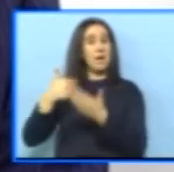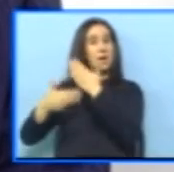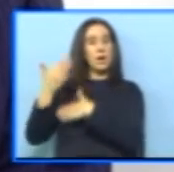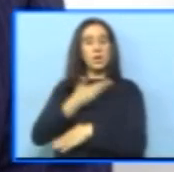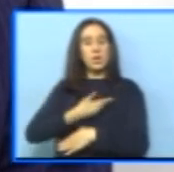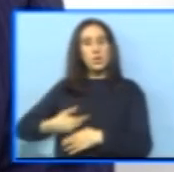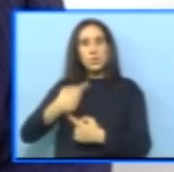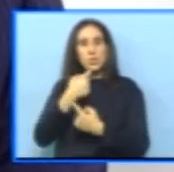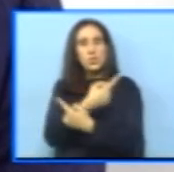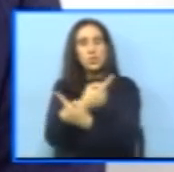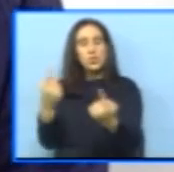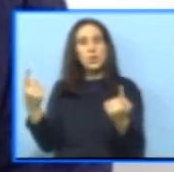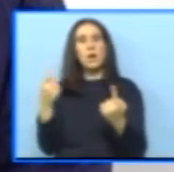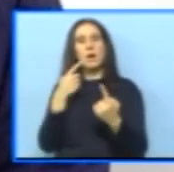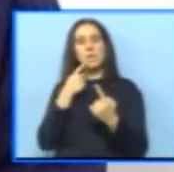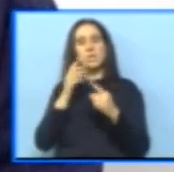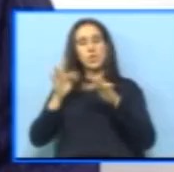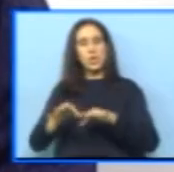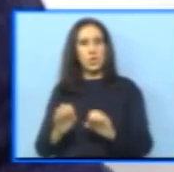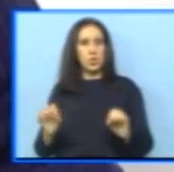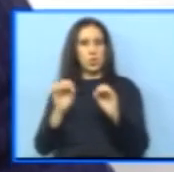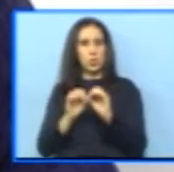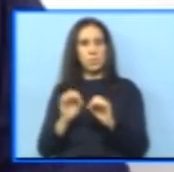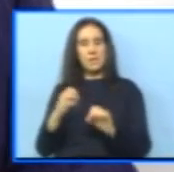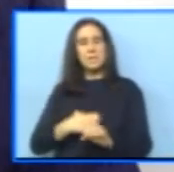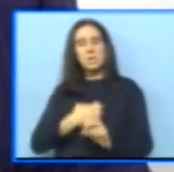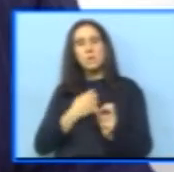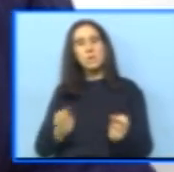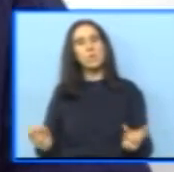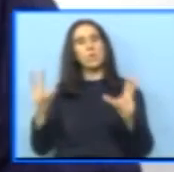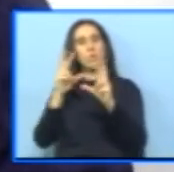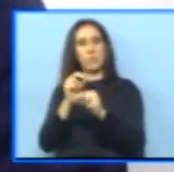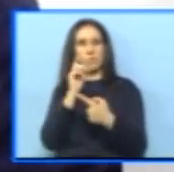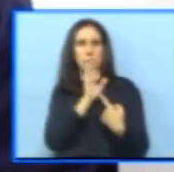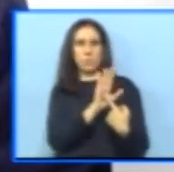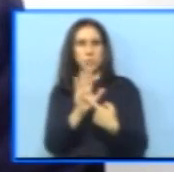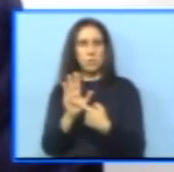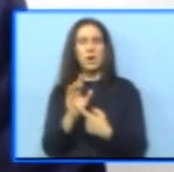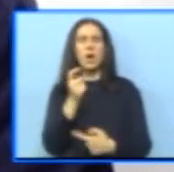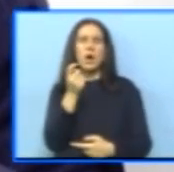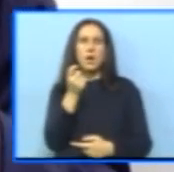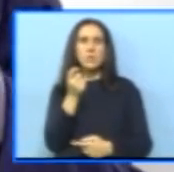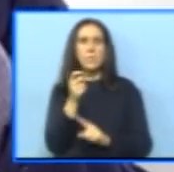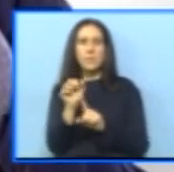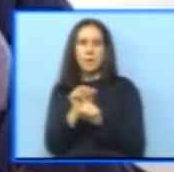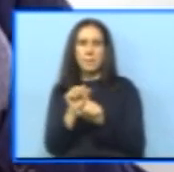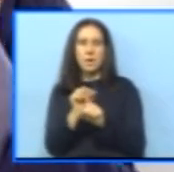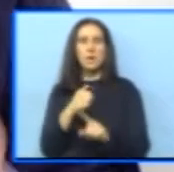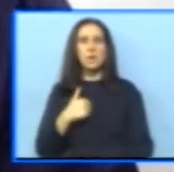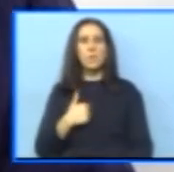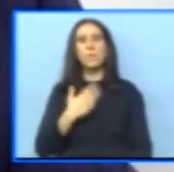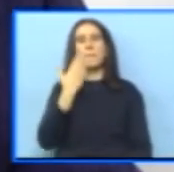vem mostrar um novo sentido para tudo aquilo que tinha sido anunciado. E, nesse sentido, até faz aqui um bocadinho um reparo. Eu acho